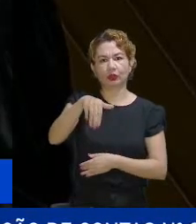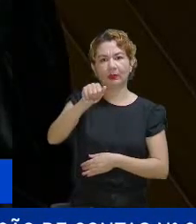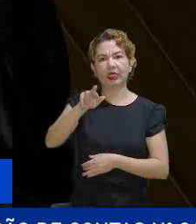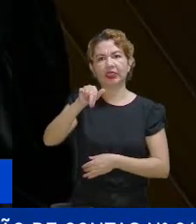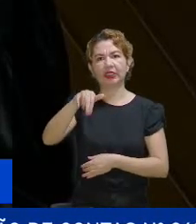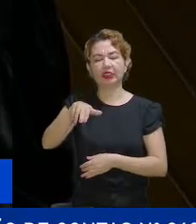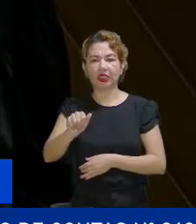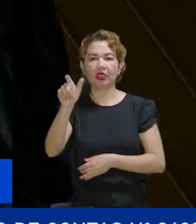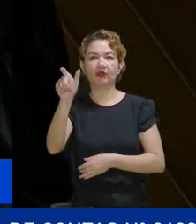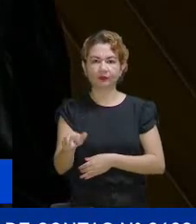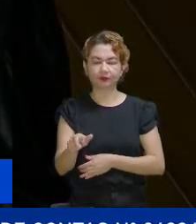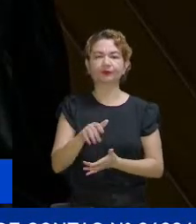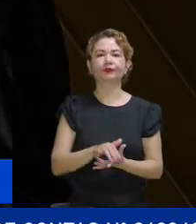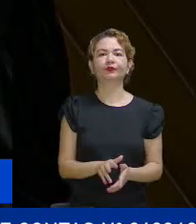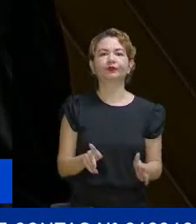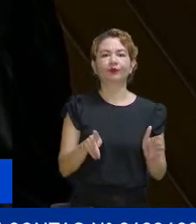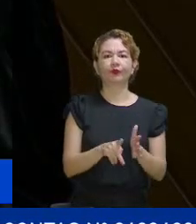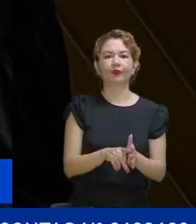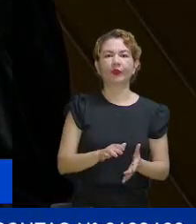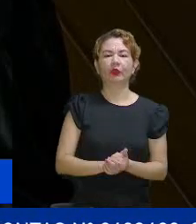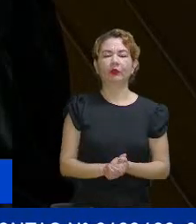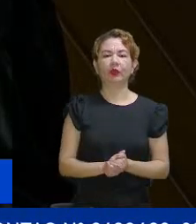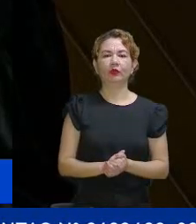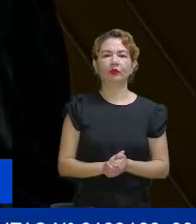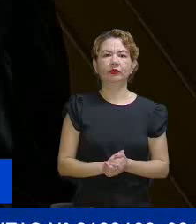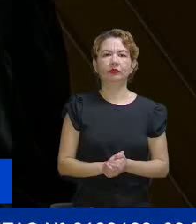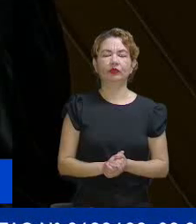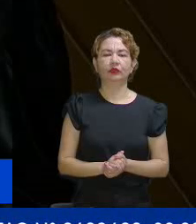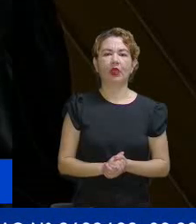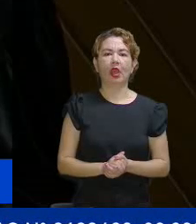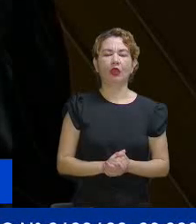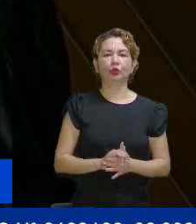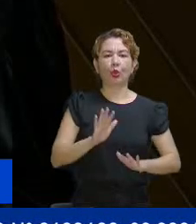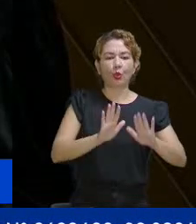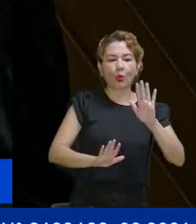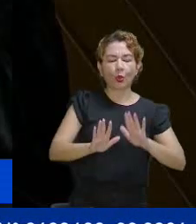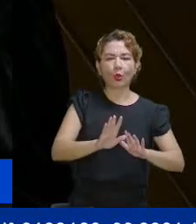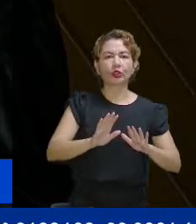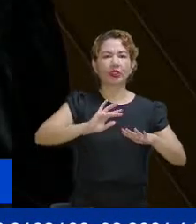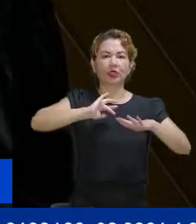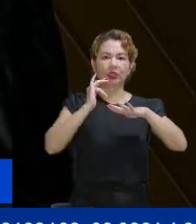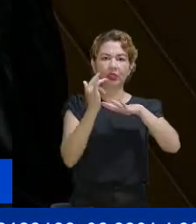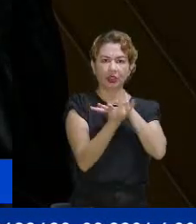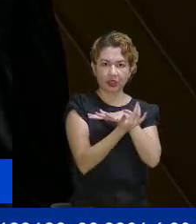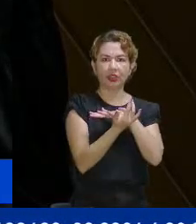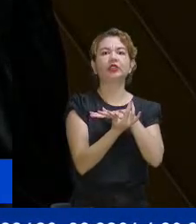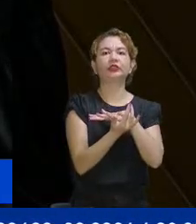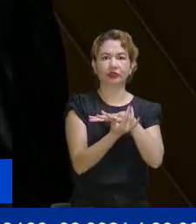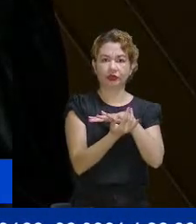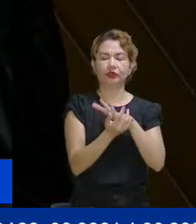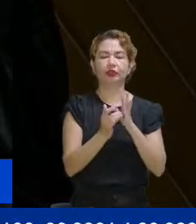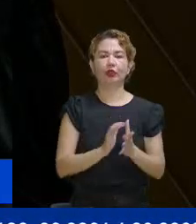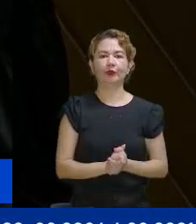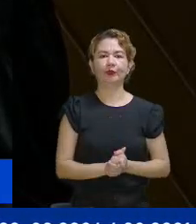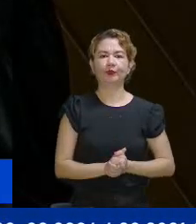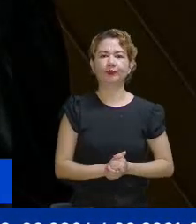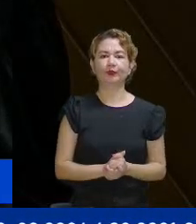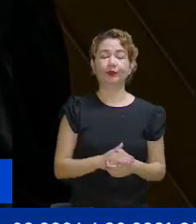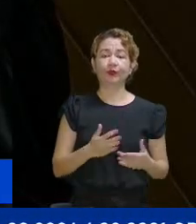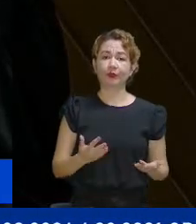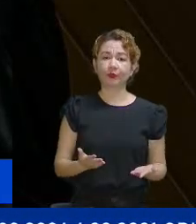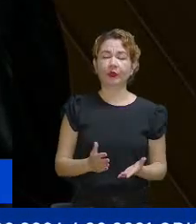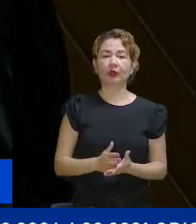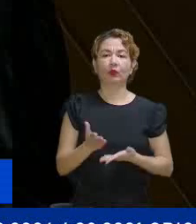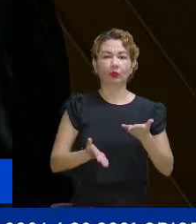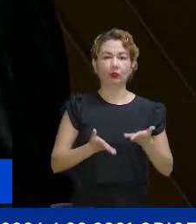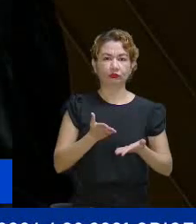Vieira Viana se refere ao gerenciamento de redes sociais, sem a indicação das plataformas geridas, tratando-se, portanto,